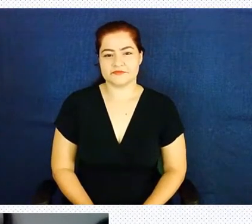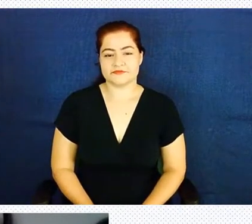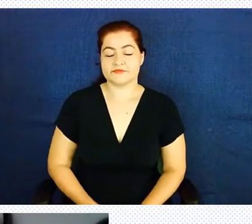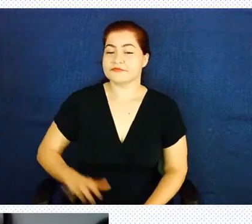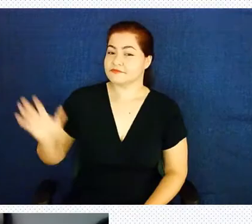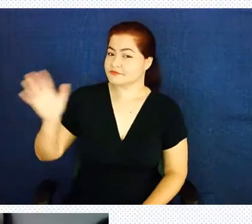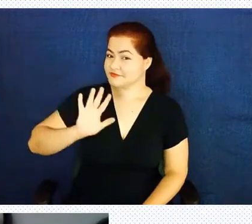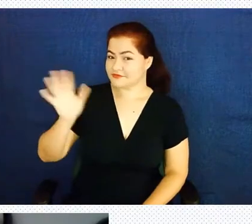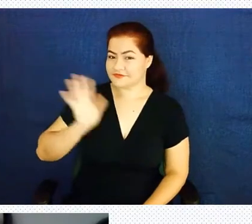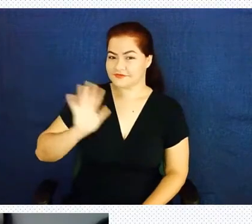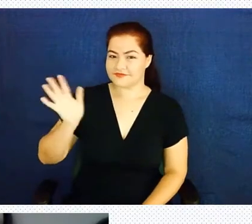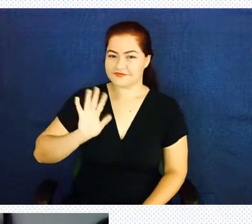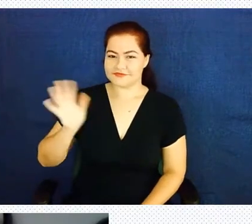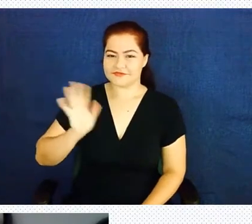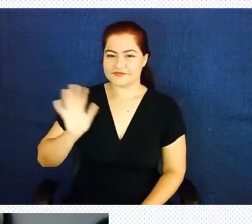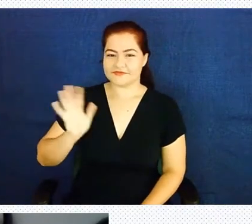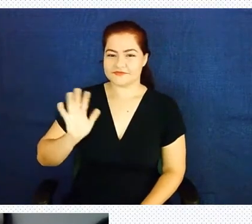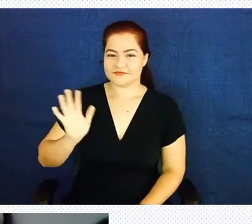Olá,